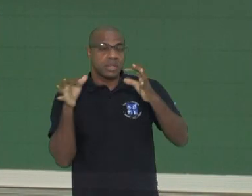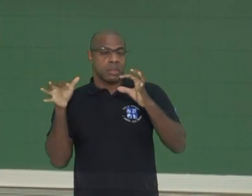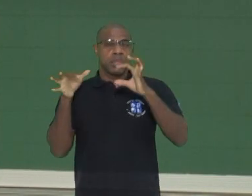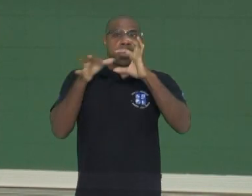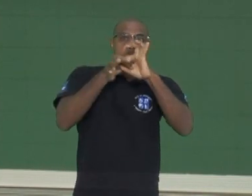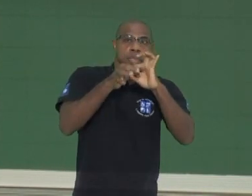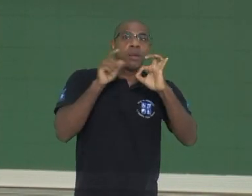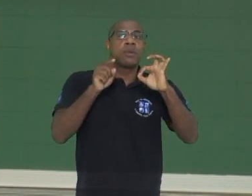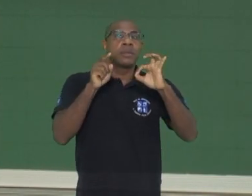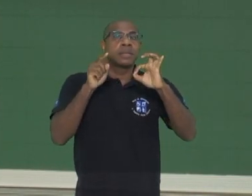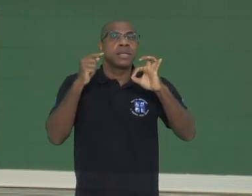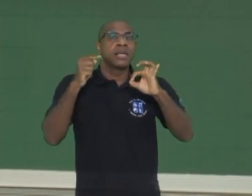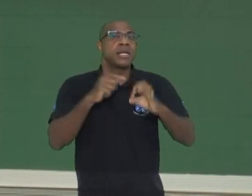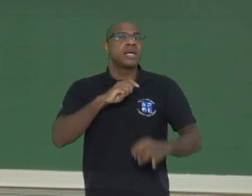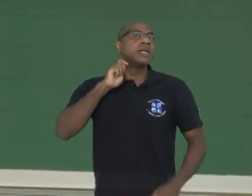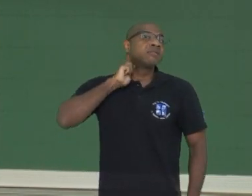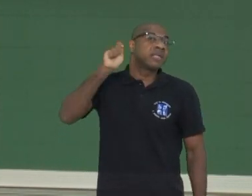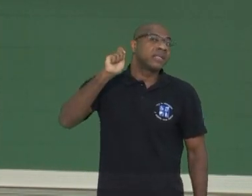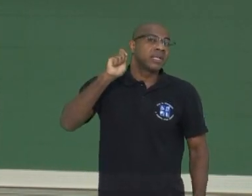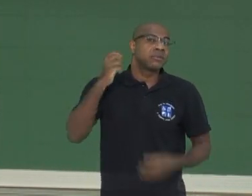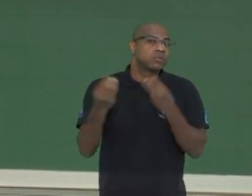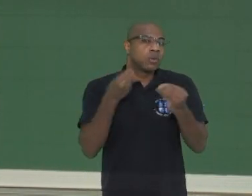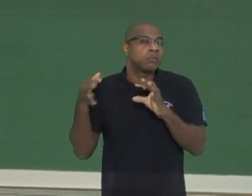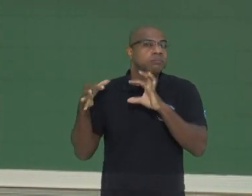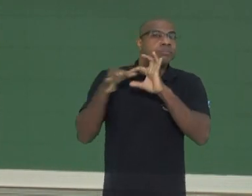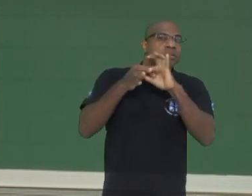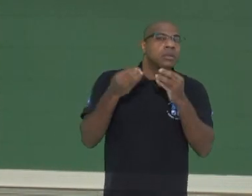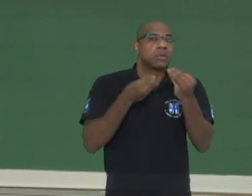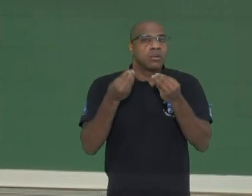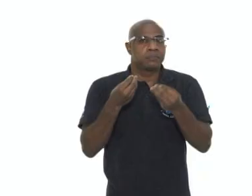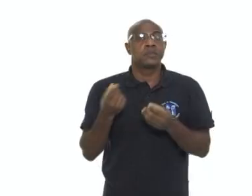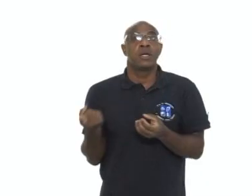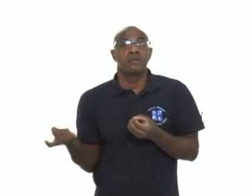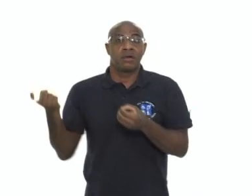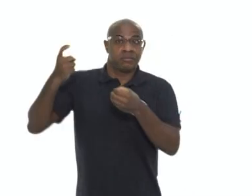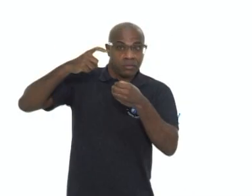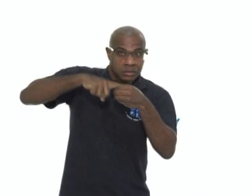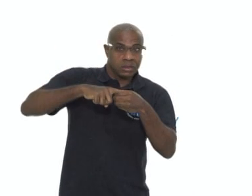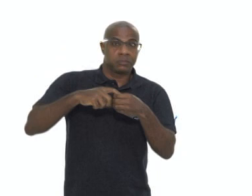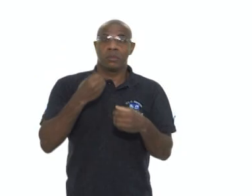Tiradentes. Analise bem, tá? E nós já voltamos aí. Boa tarefa.